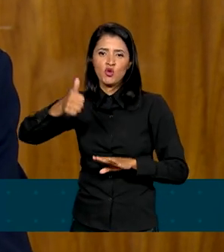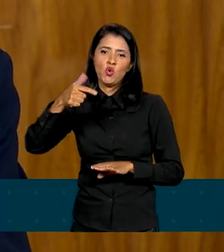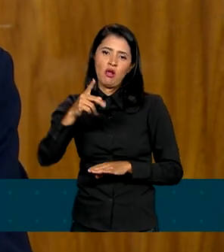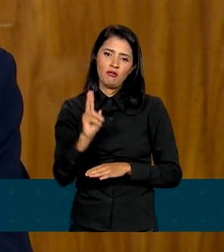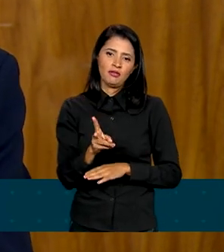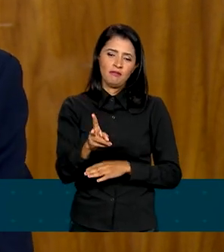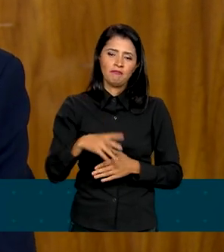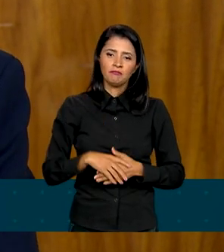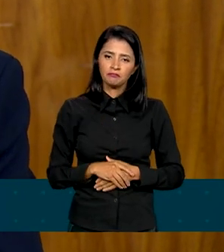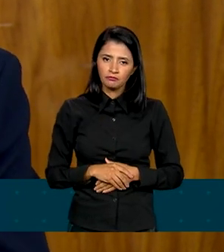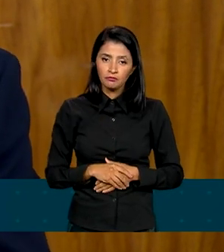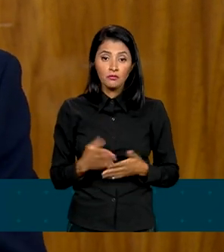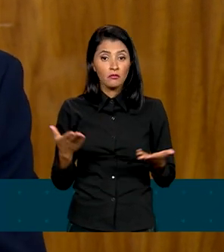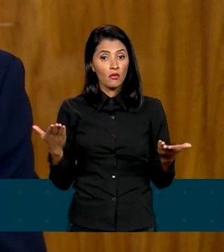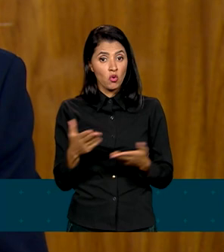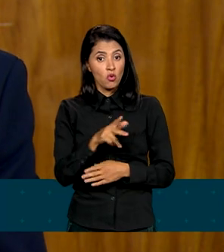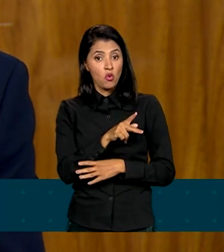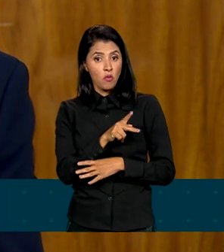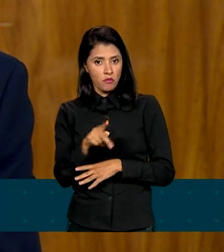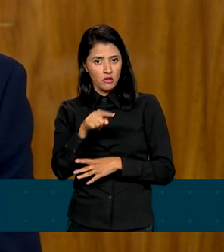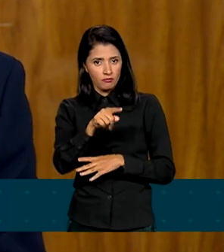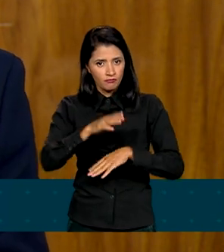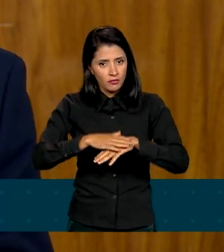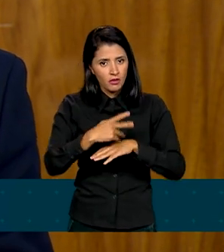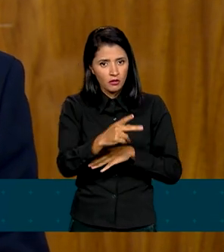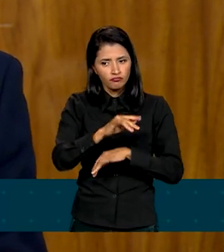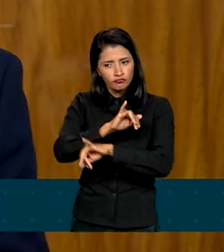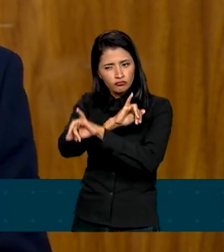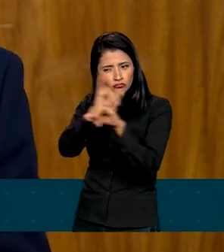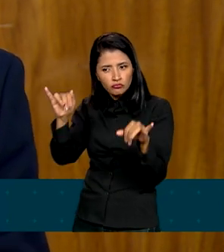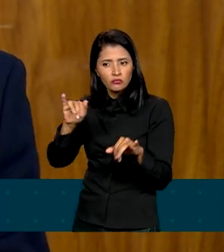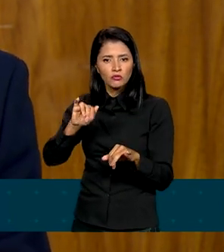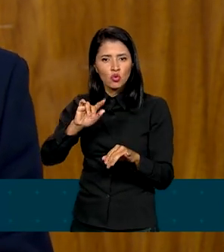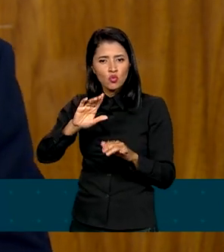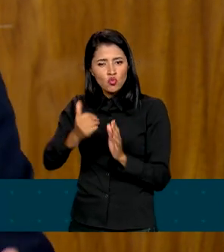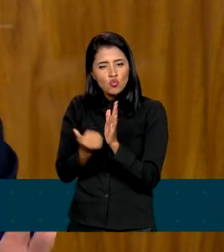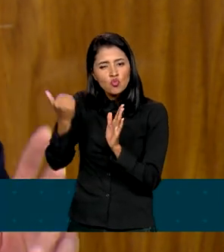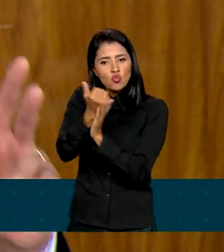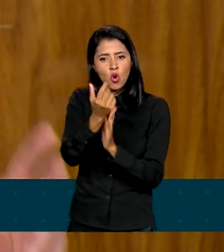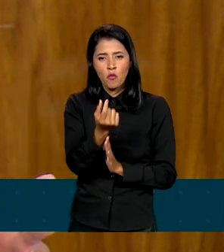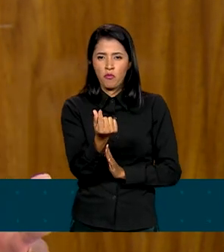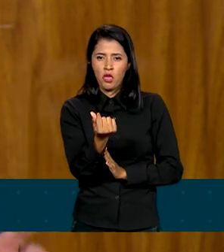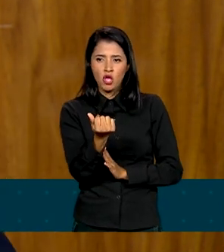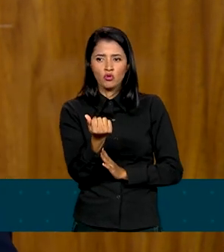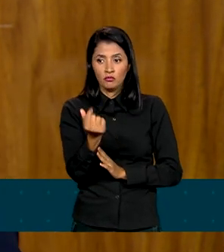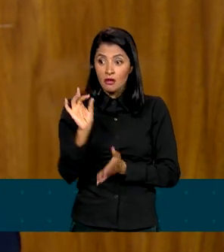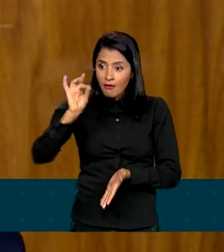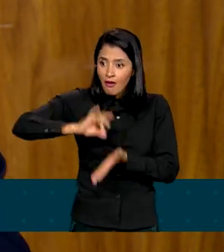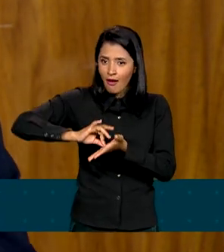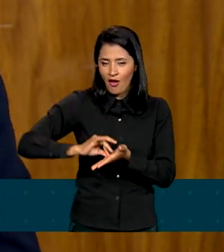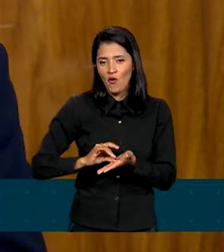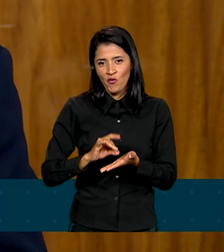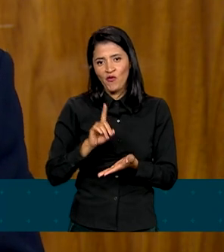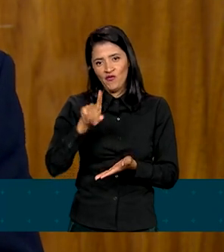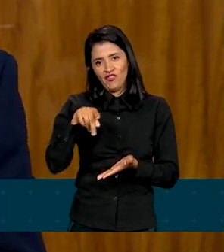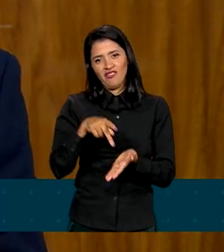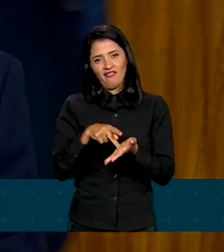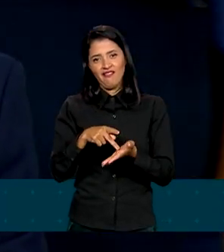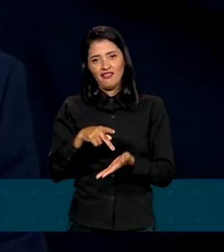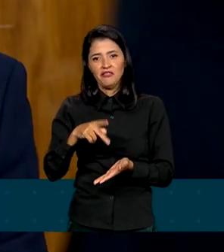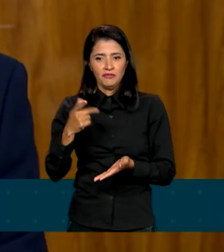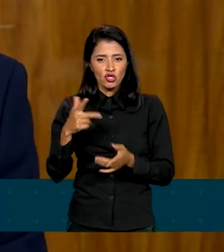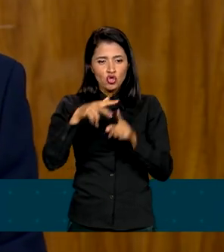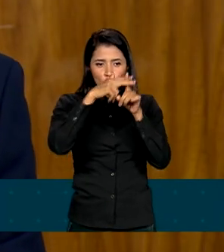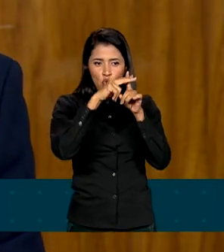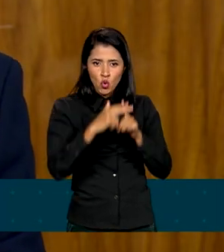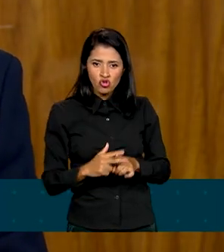presidente, ele anuncia um reajuste médio, aliás, um reajuste real, porque se nós formos